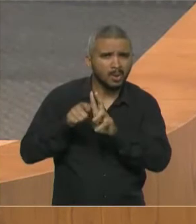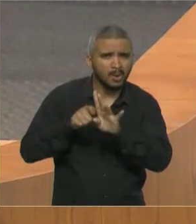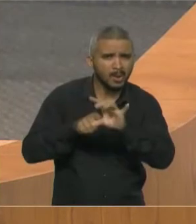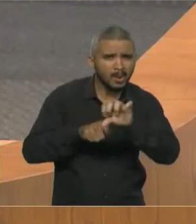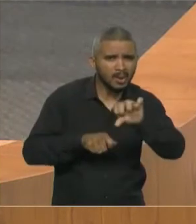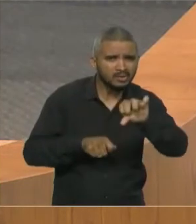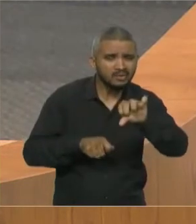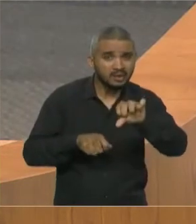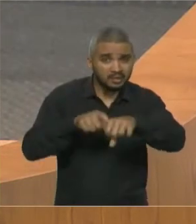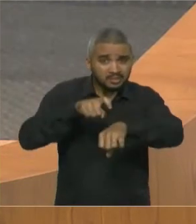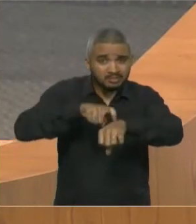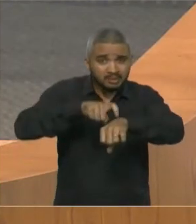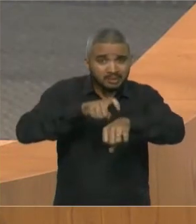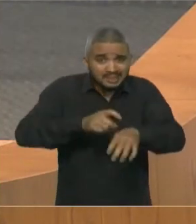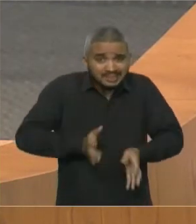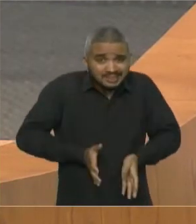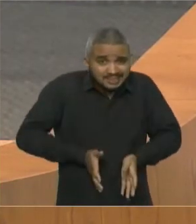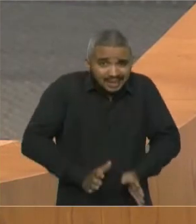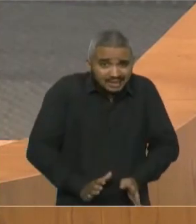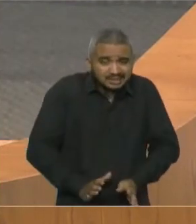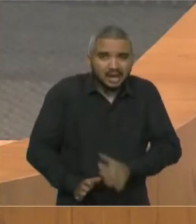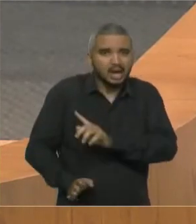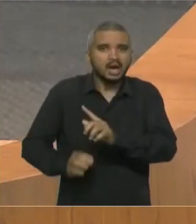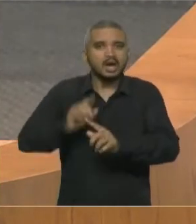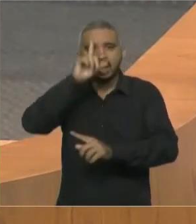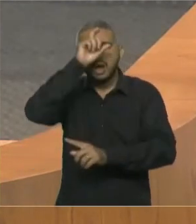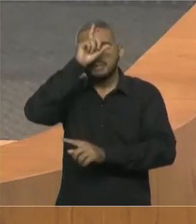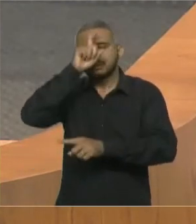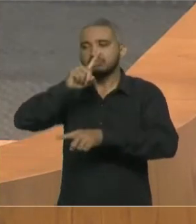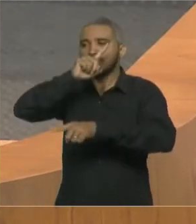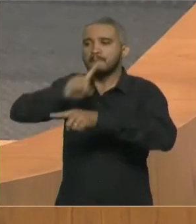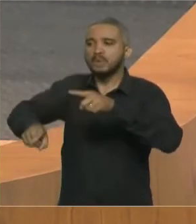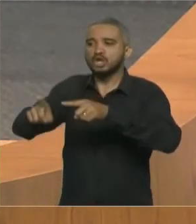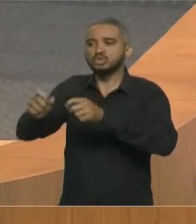parto, elas são proibidas de estarem presentes,